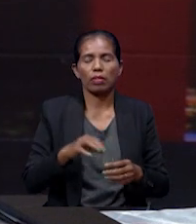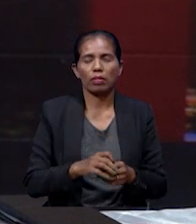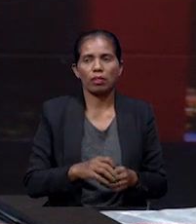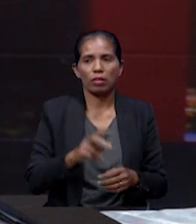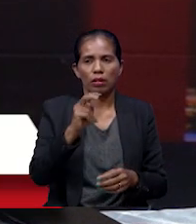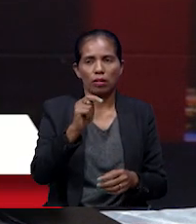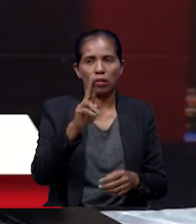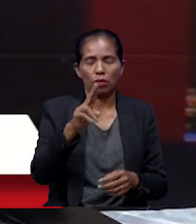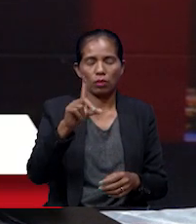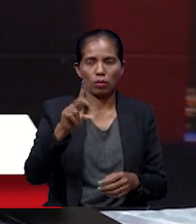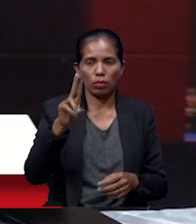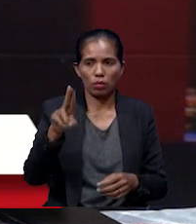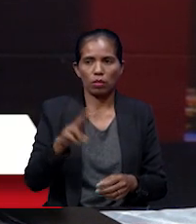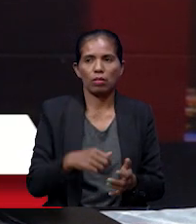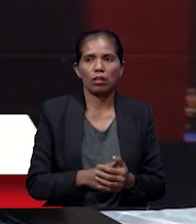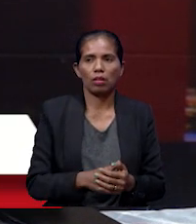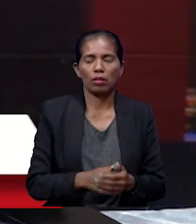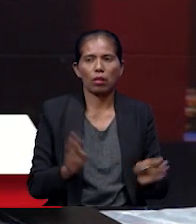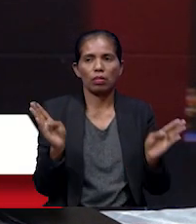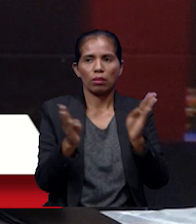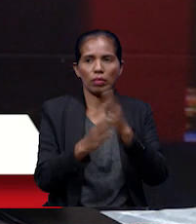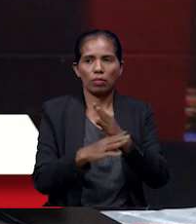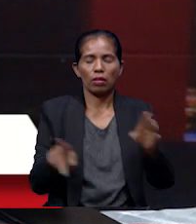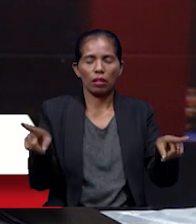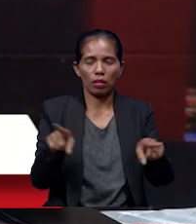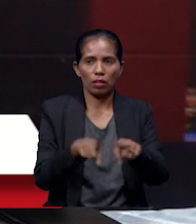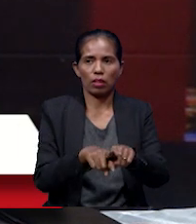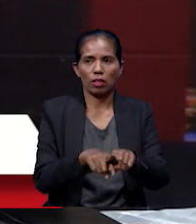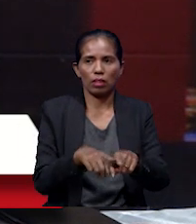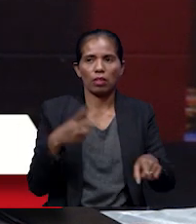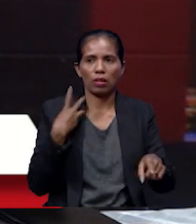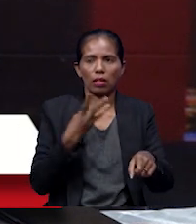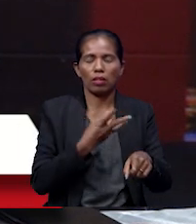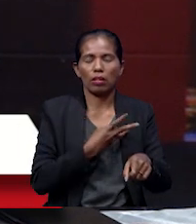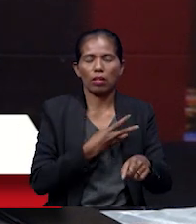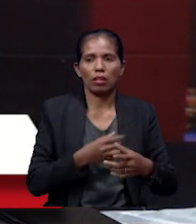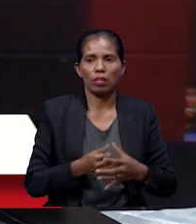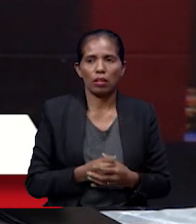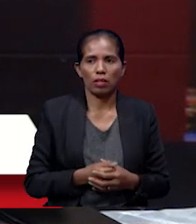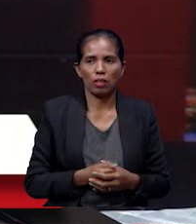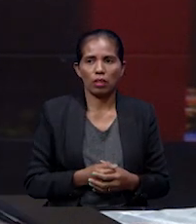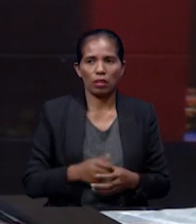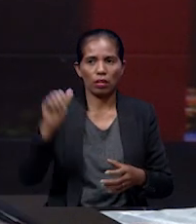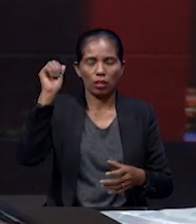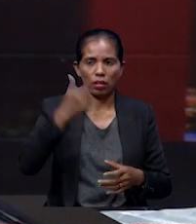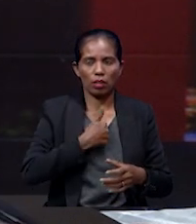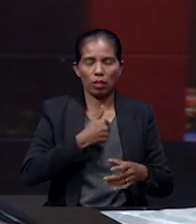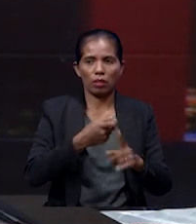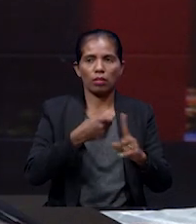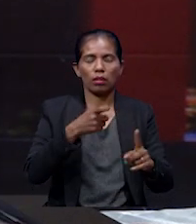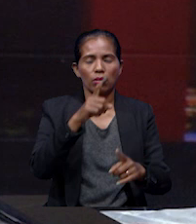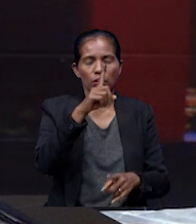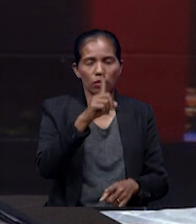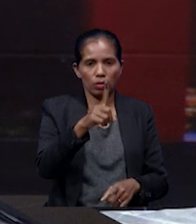balo sai fale válido, ba itania candidato sira o